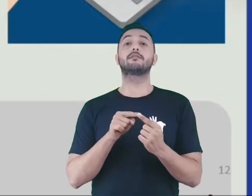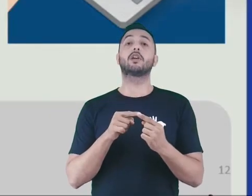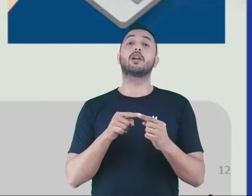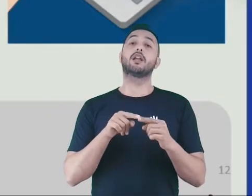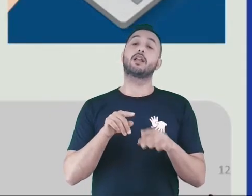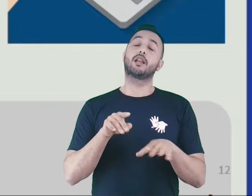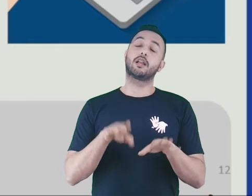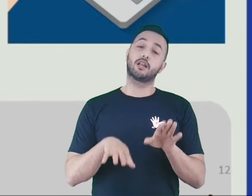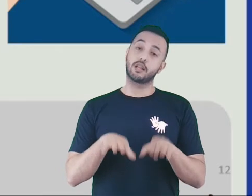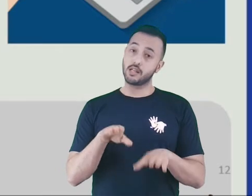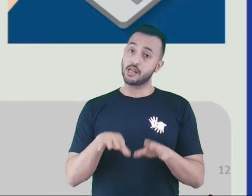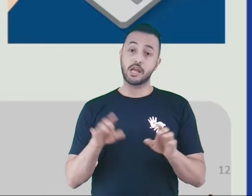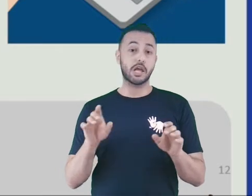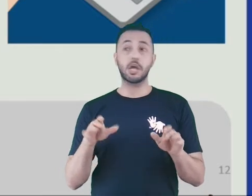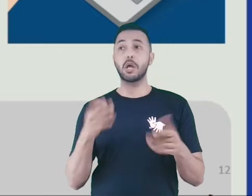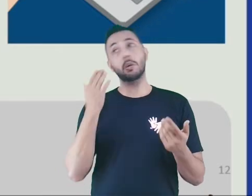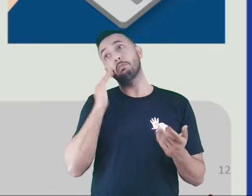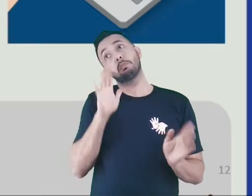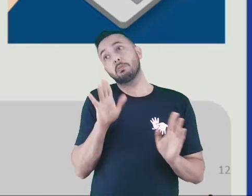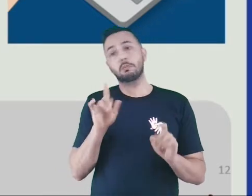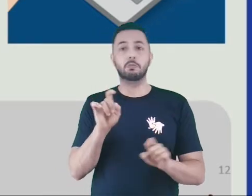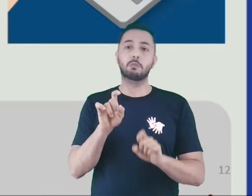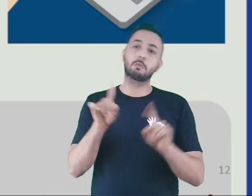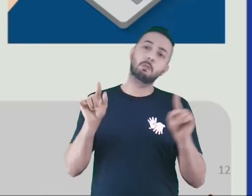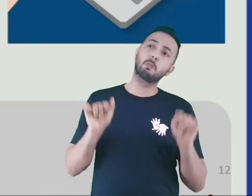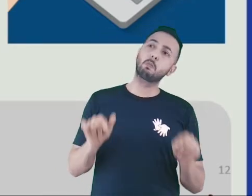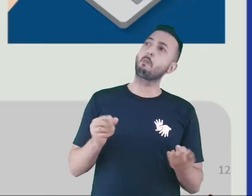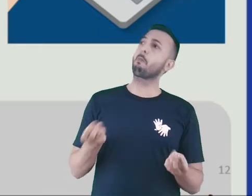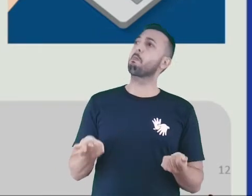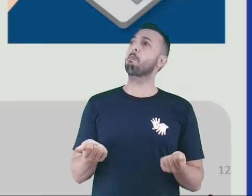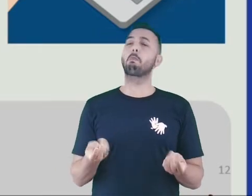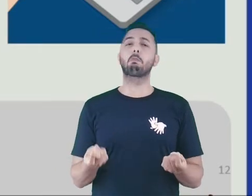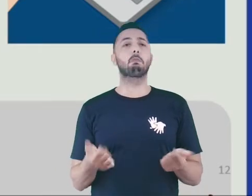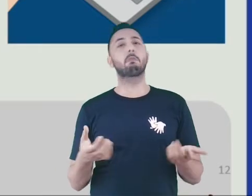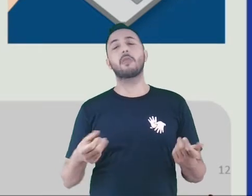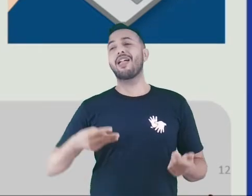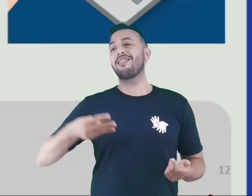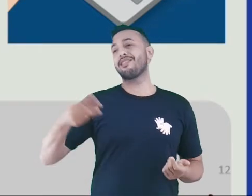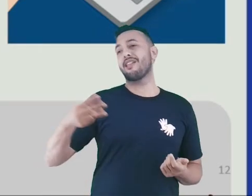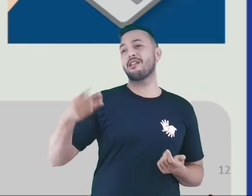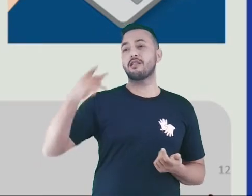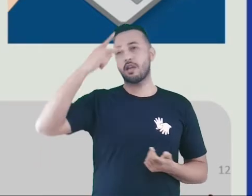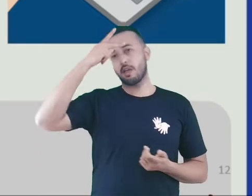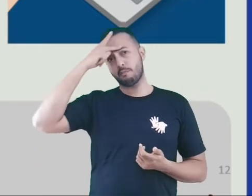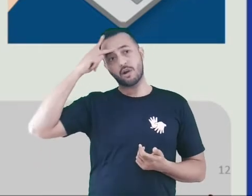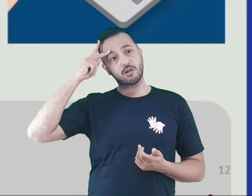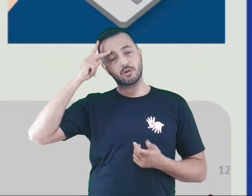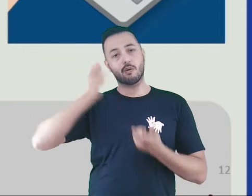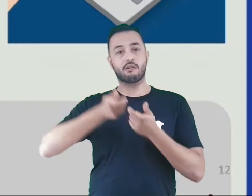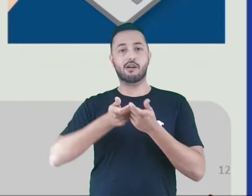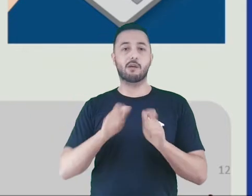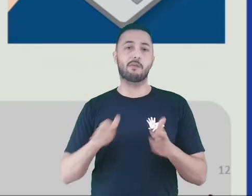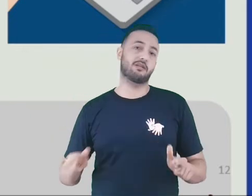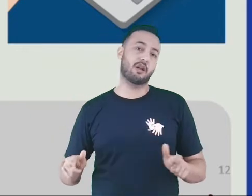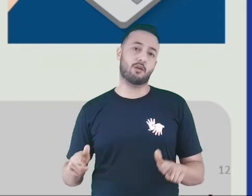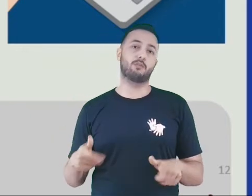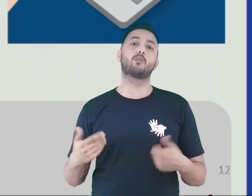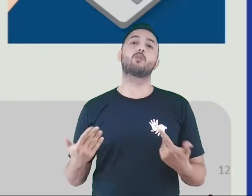modo indeterminado, vago, em terceira pessoa gramatical. São